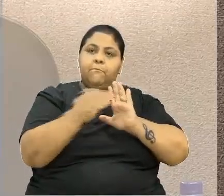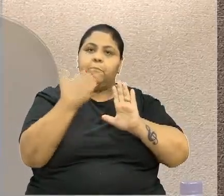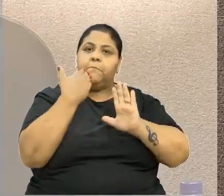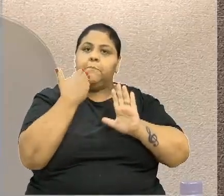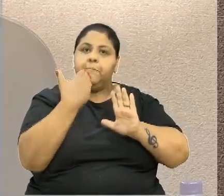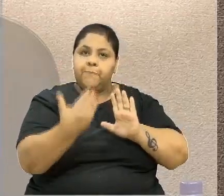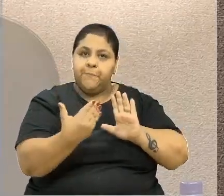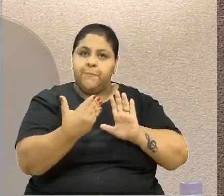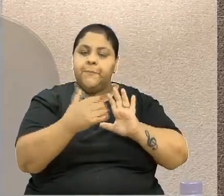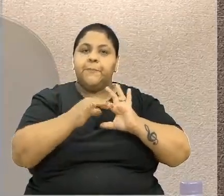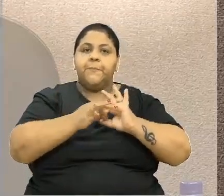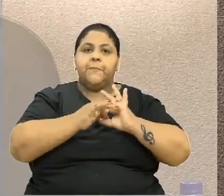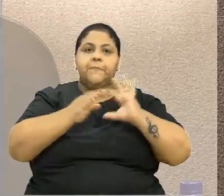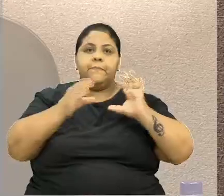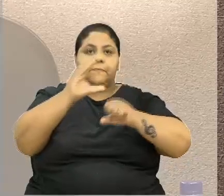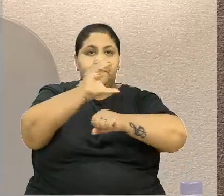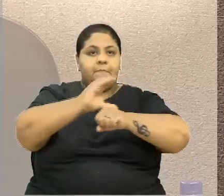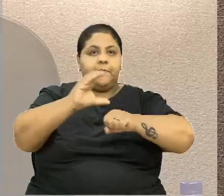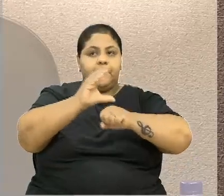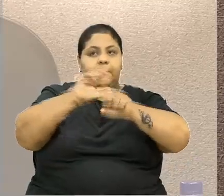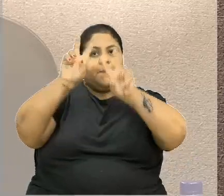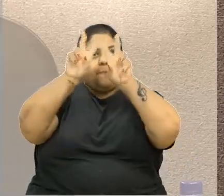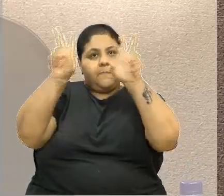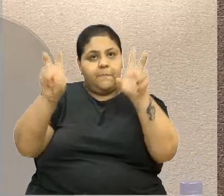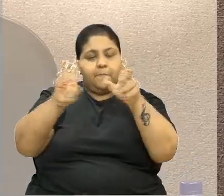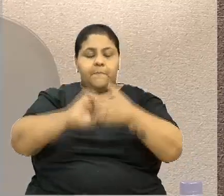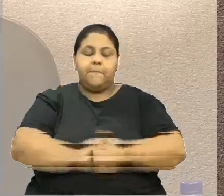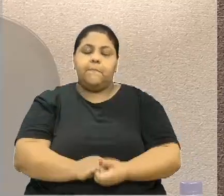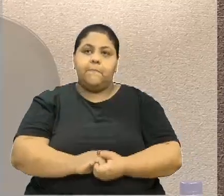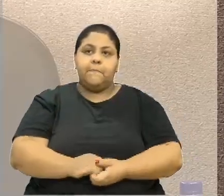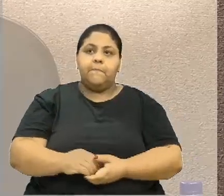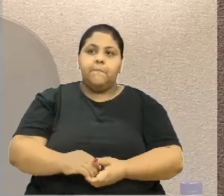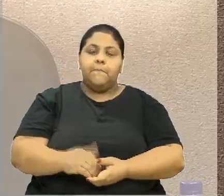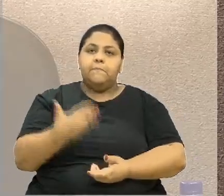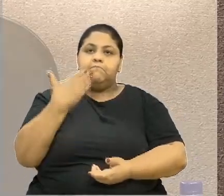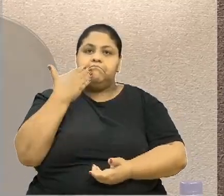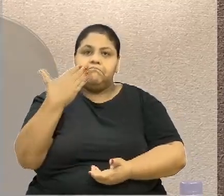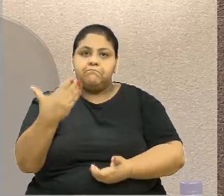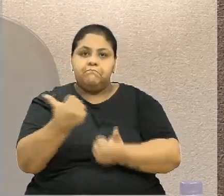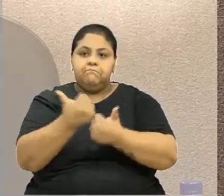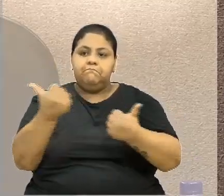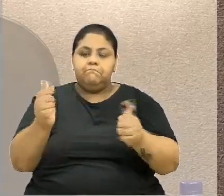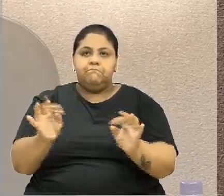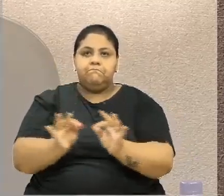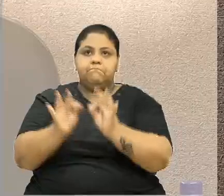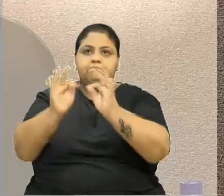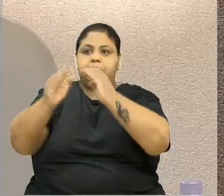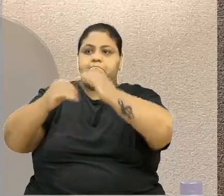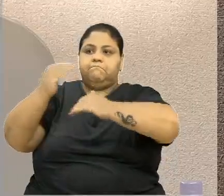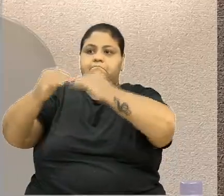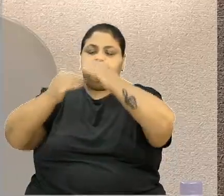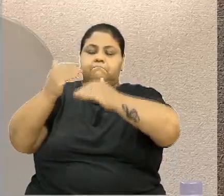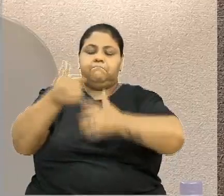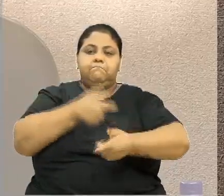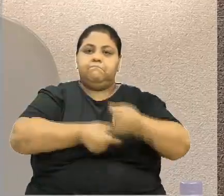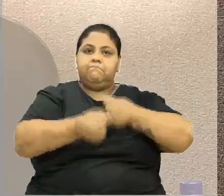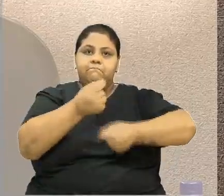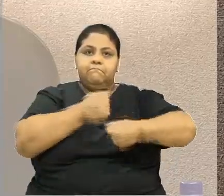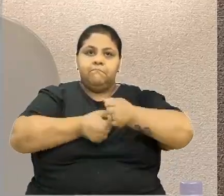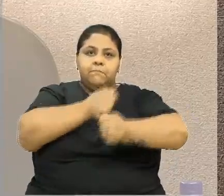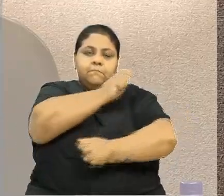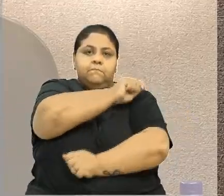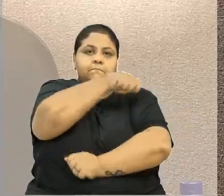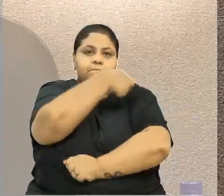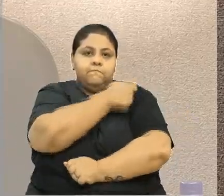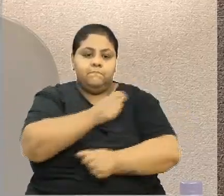manifestou-se pela constitucionalidade da matéria. Consultada a assessoria técnica dessa Comissão de Desenvolvimento Econômico,